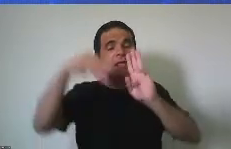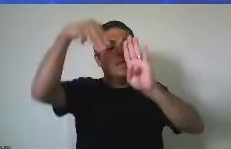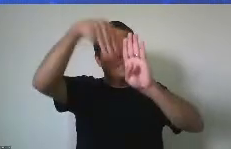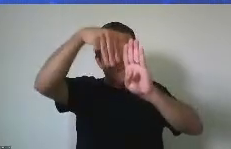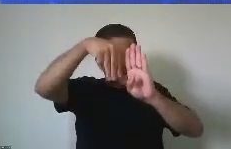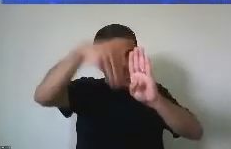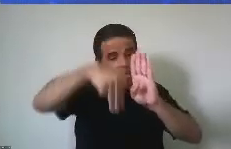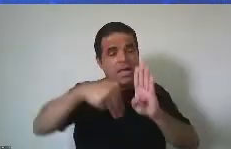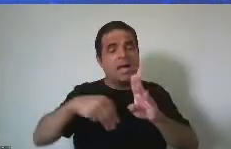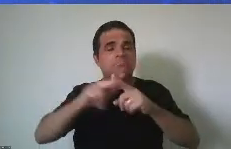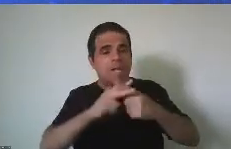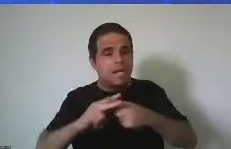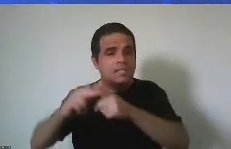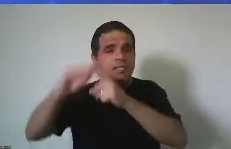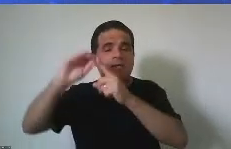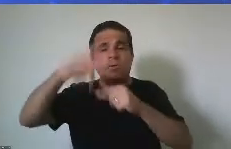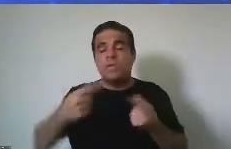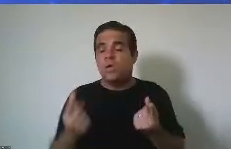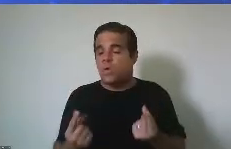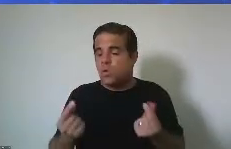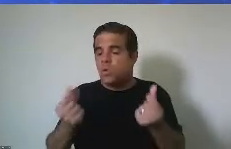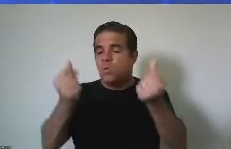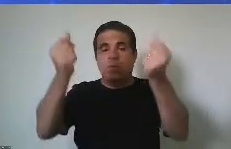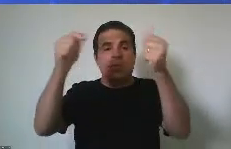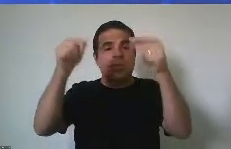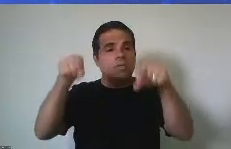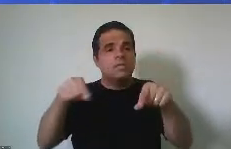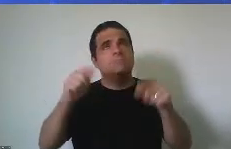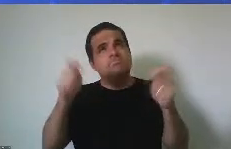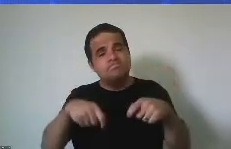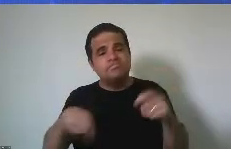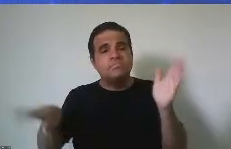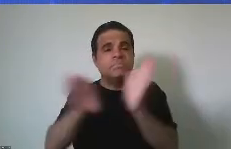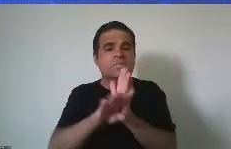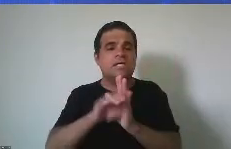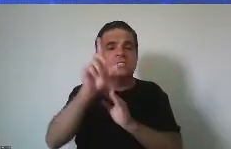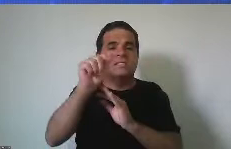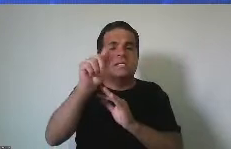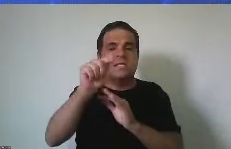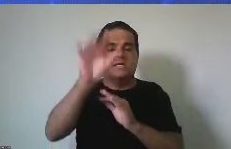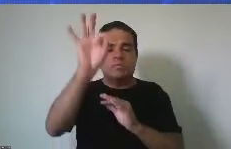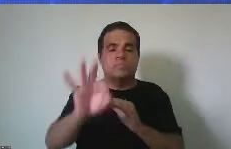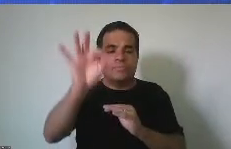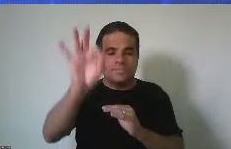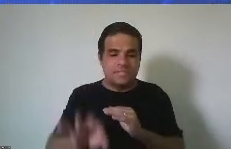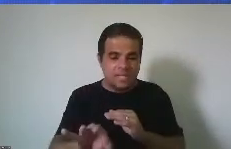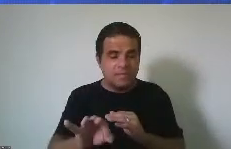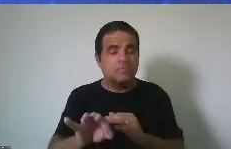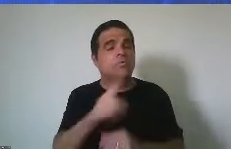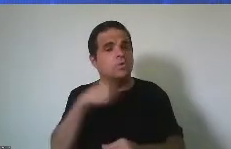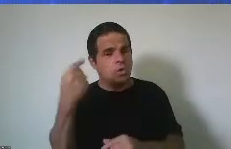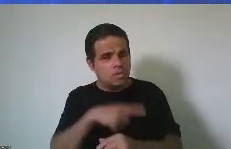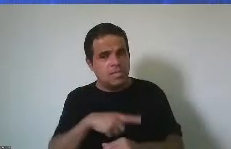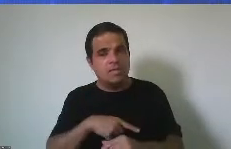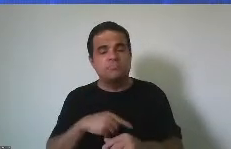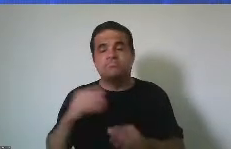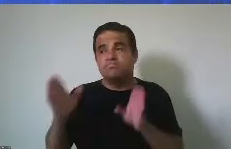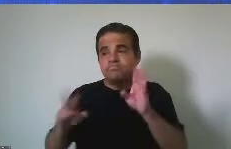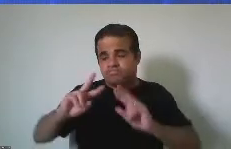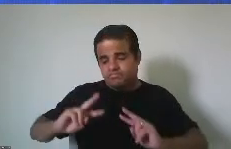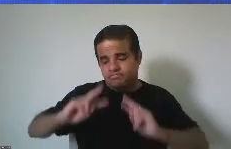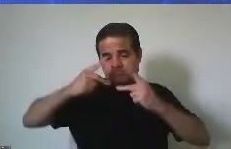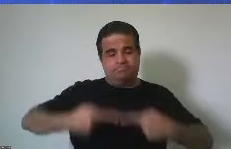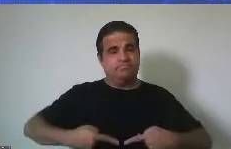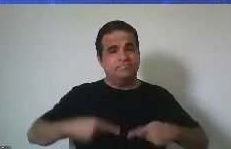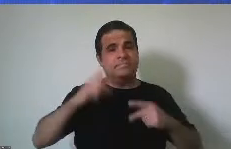e manutenção e o prêmio eficiência chega ali esse 7% Ou seja a gente teria um reconhecimento de centro